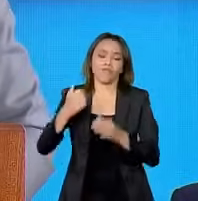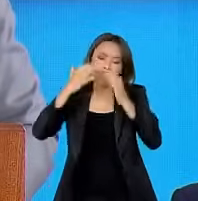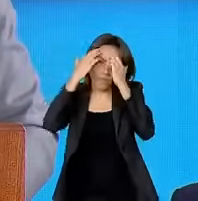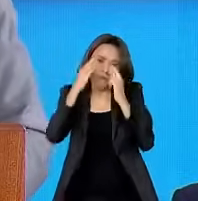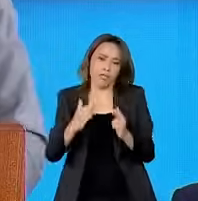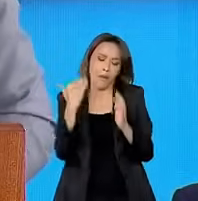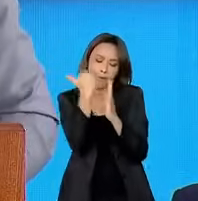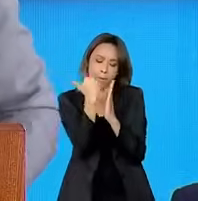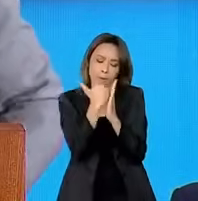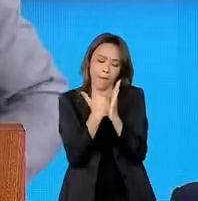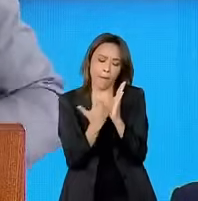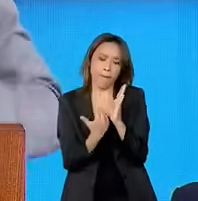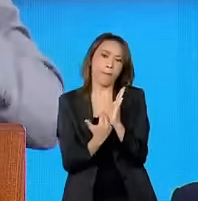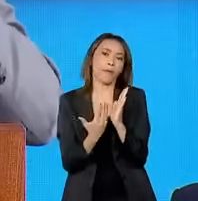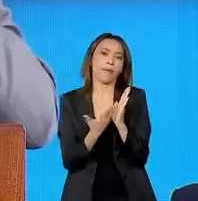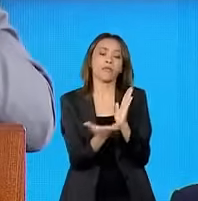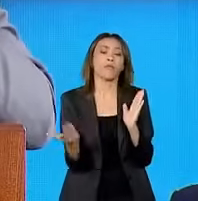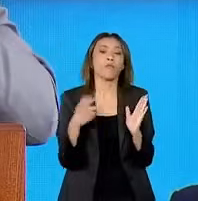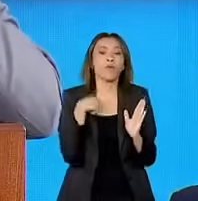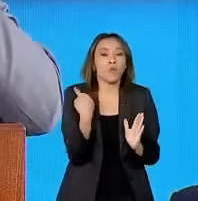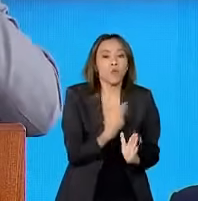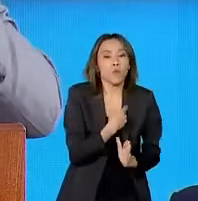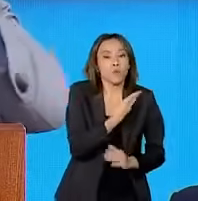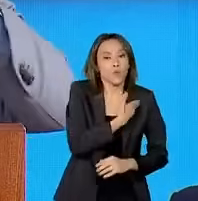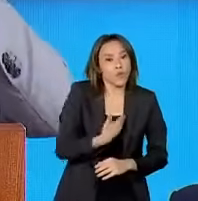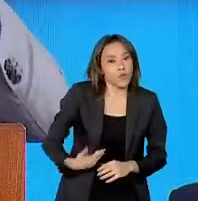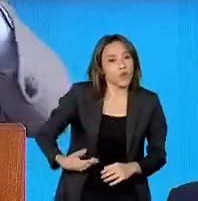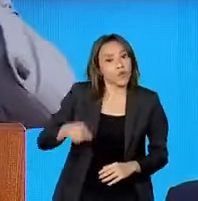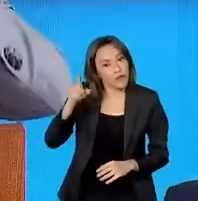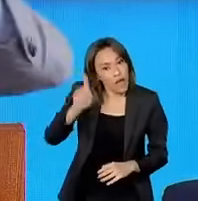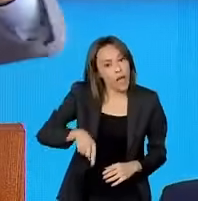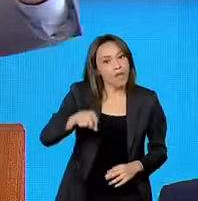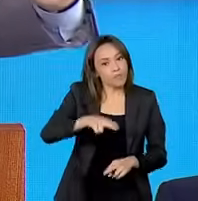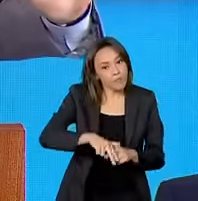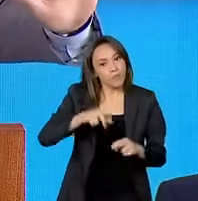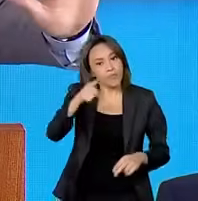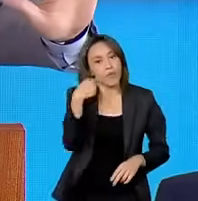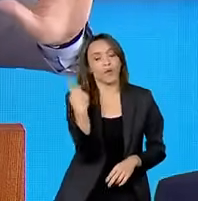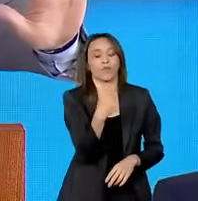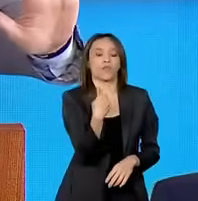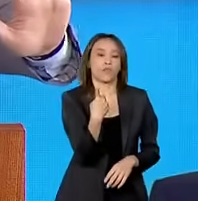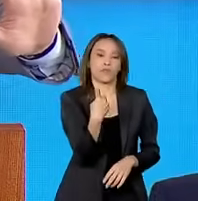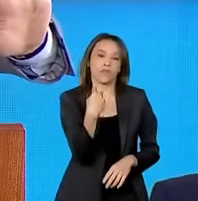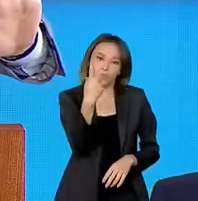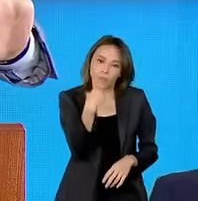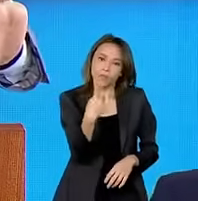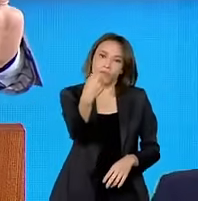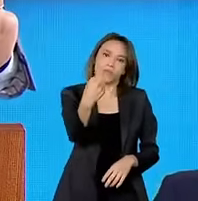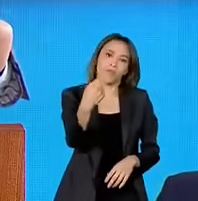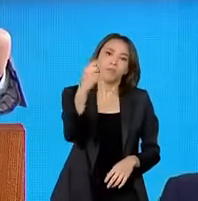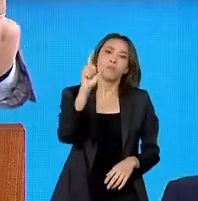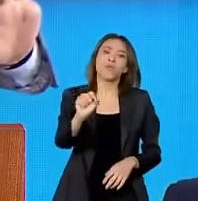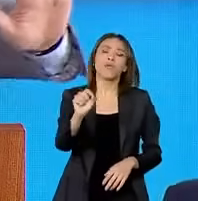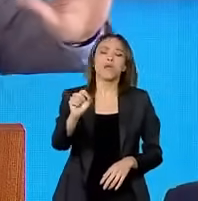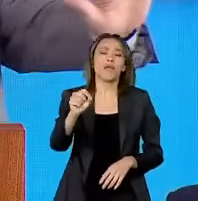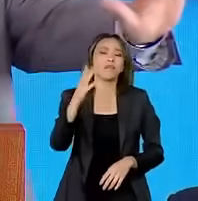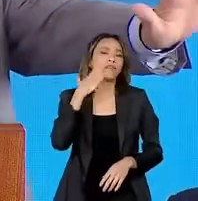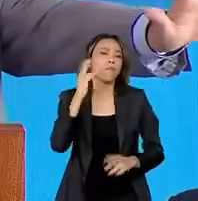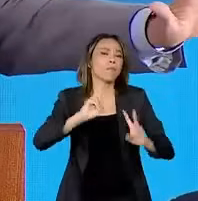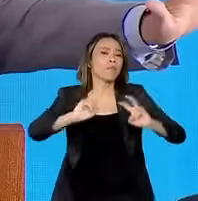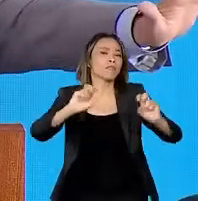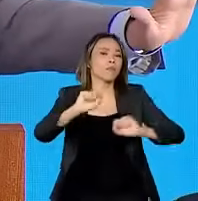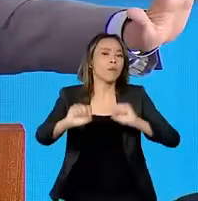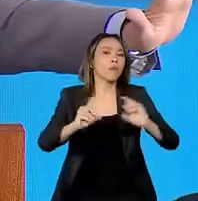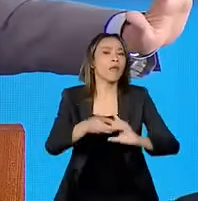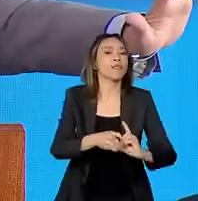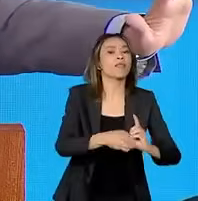nosso governo sendo motivo de vocês fazer a diferenciação do que é democracia e do